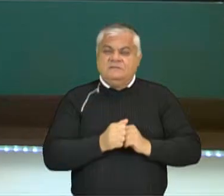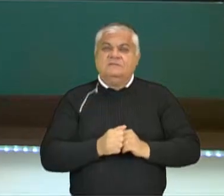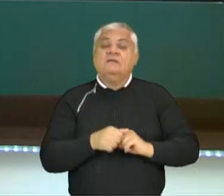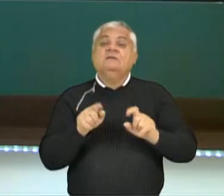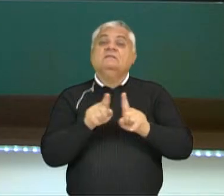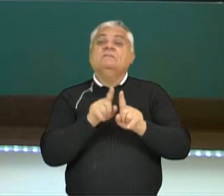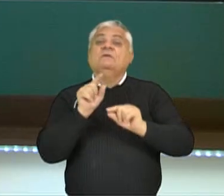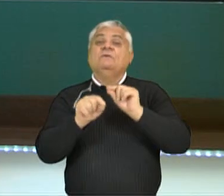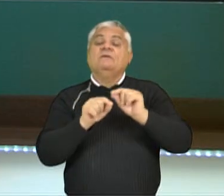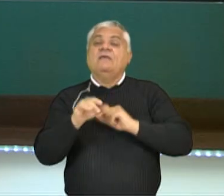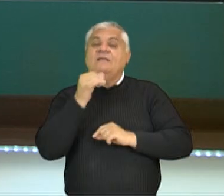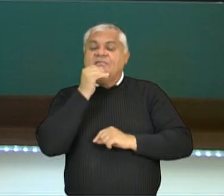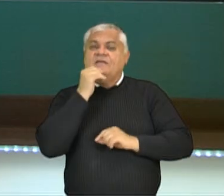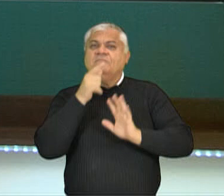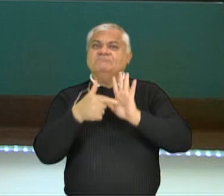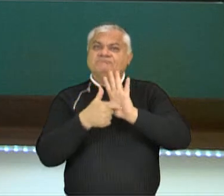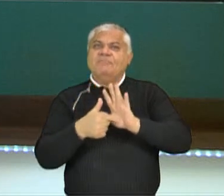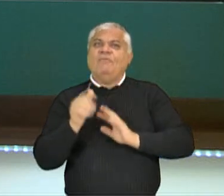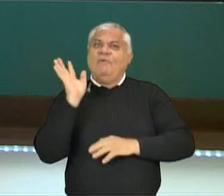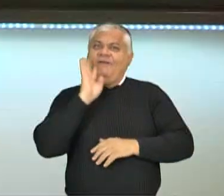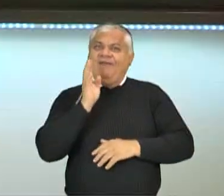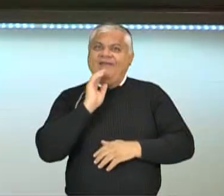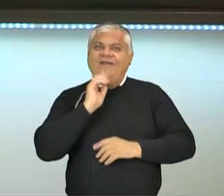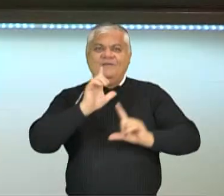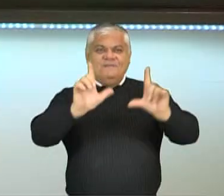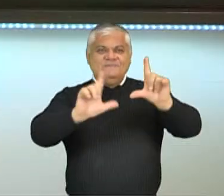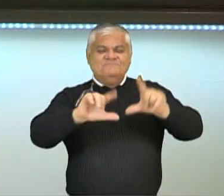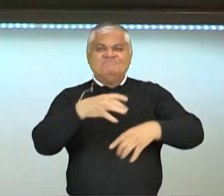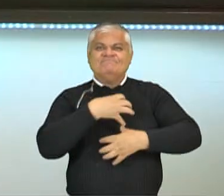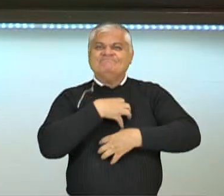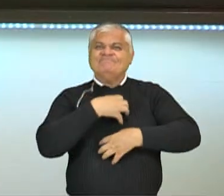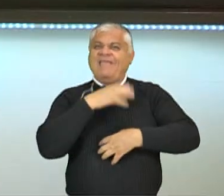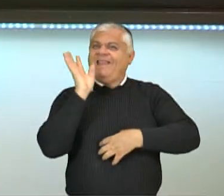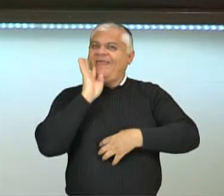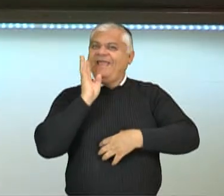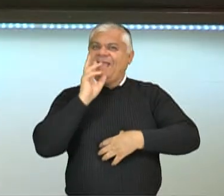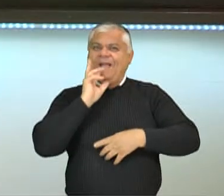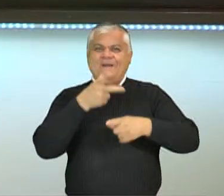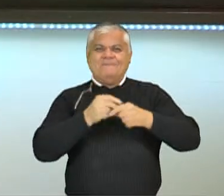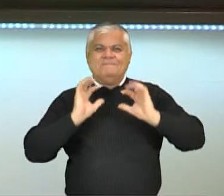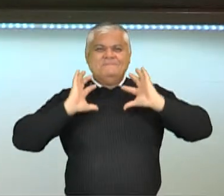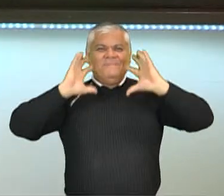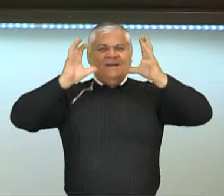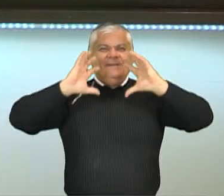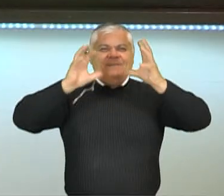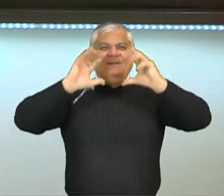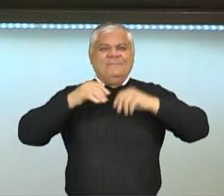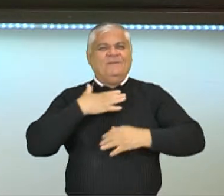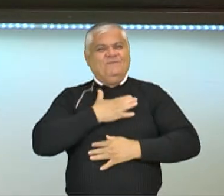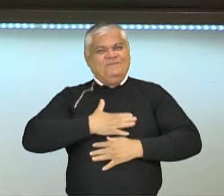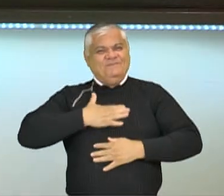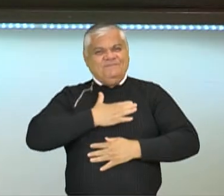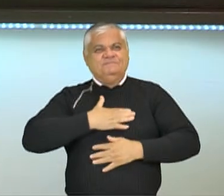que era a questão do espetáculo mesmo, você assistir, se sentir bem, enfim, gostar daquilo que você estava vendo.